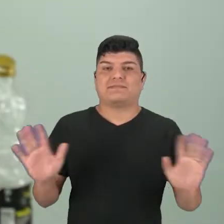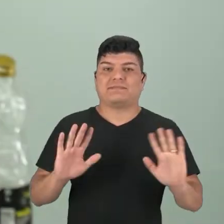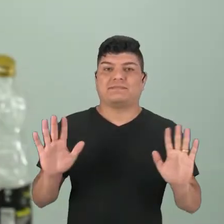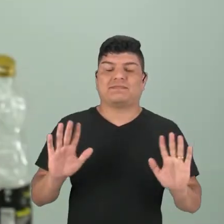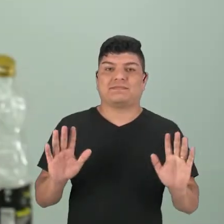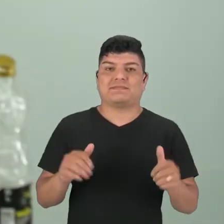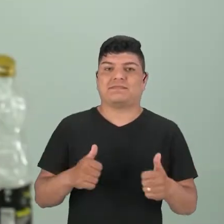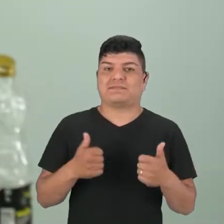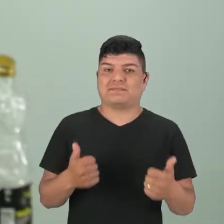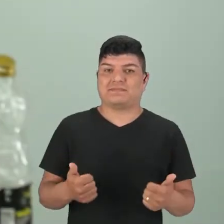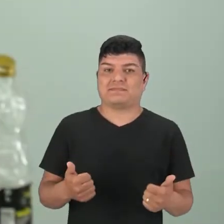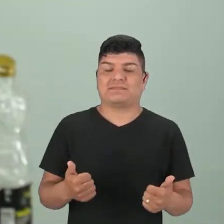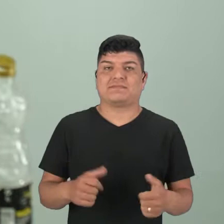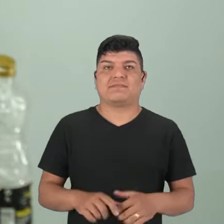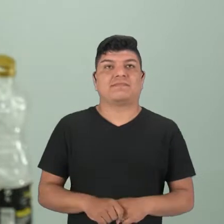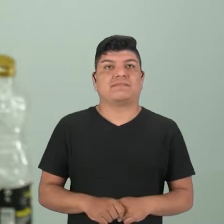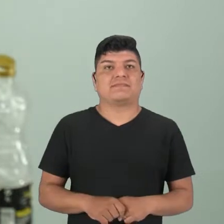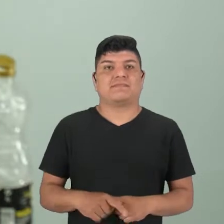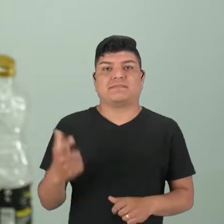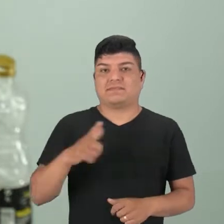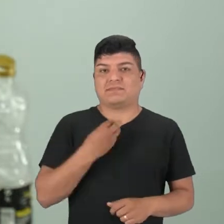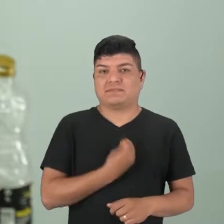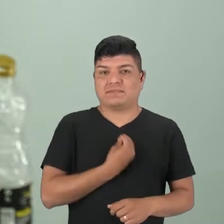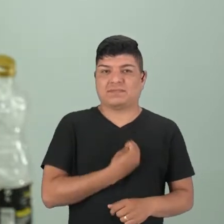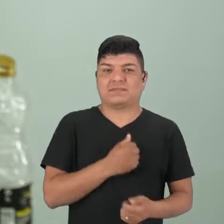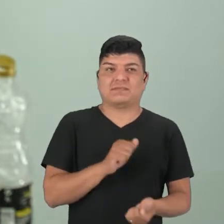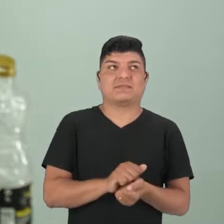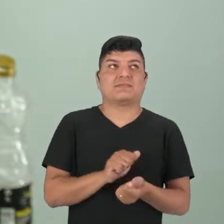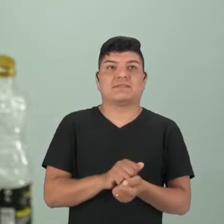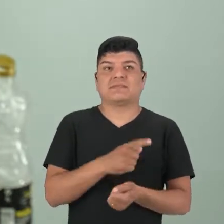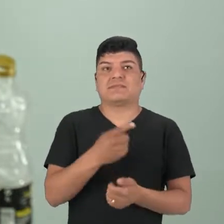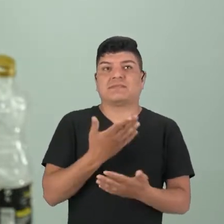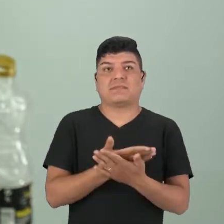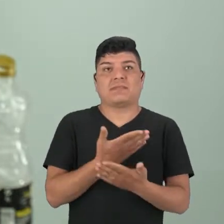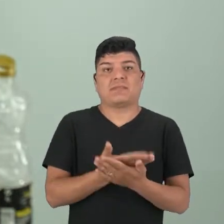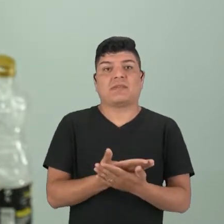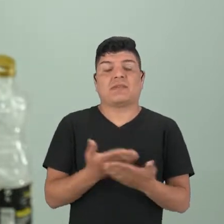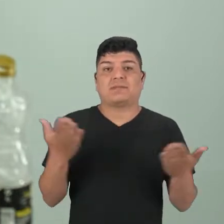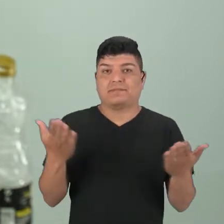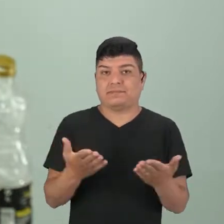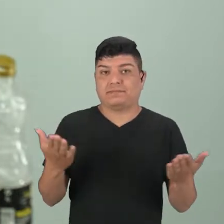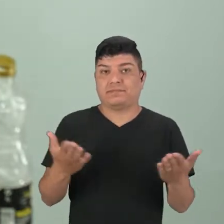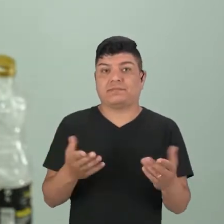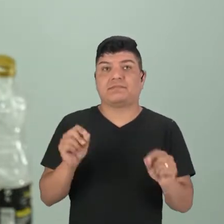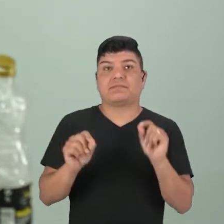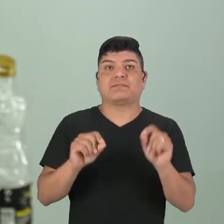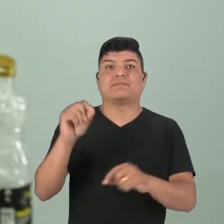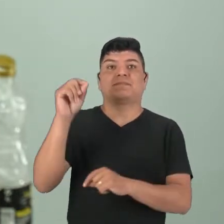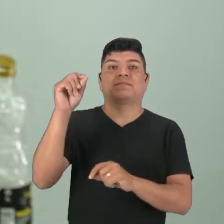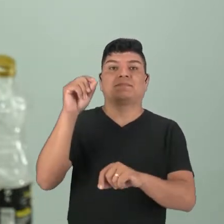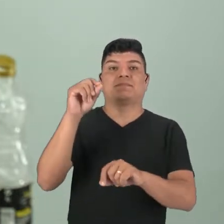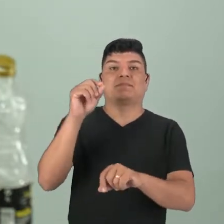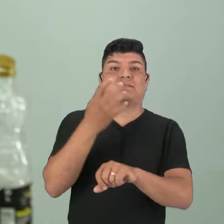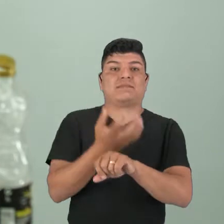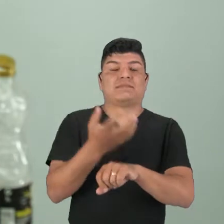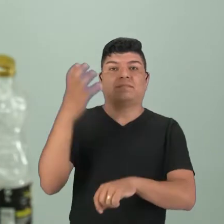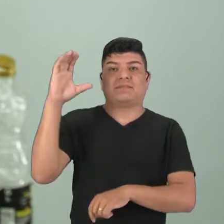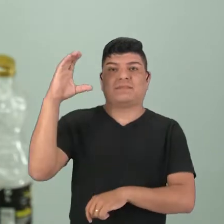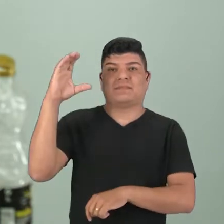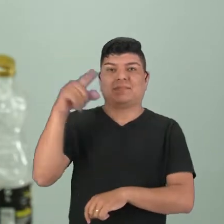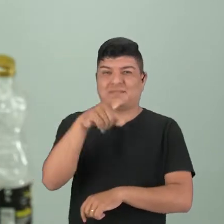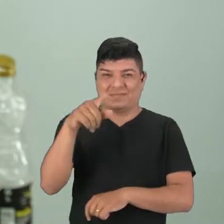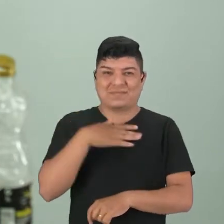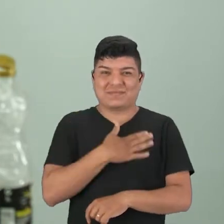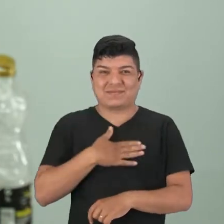Olá pessoal, tudo bem? Estou de volta com vocês para mais uma aula e hoje vamos ter aula de ciências. Estão animados? Quem